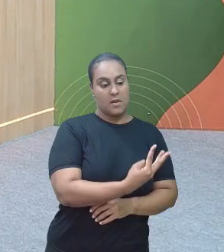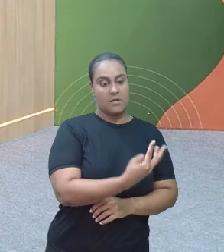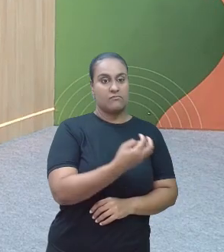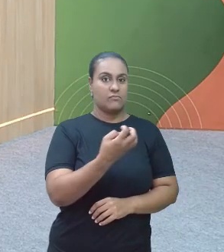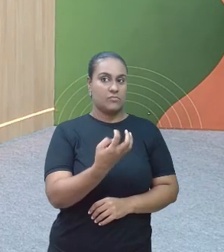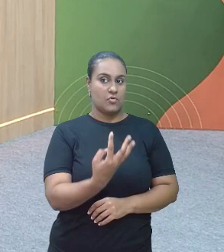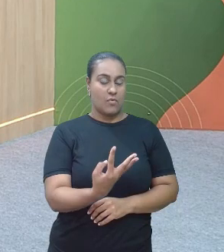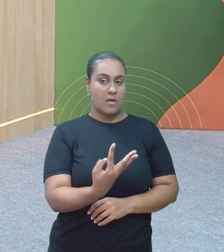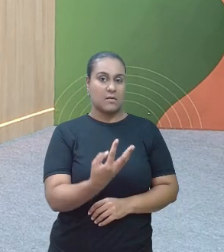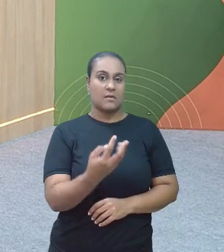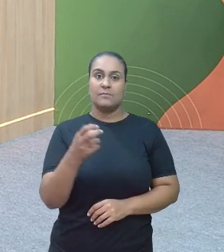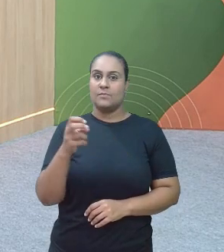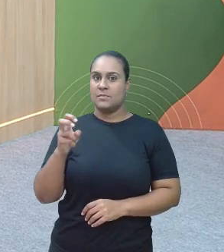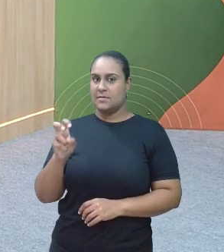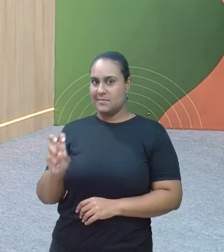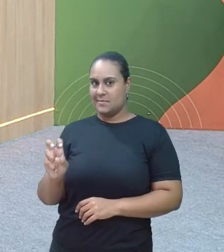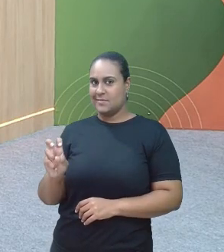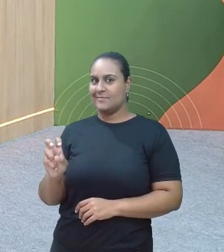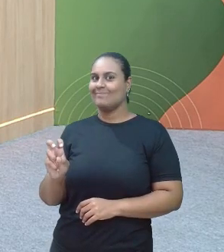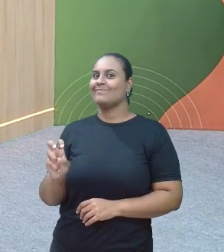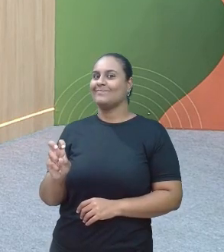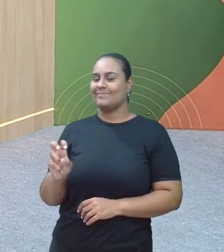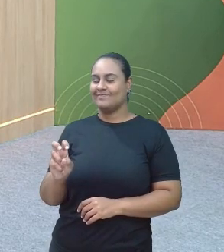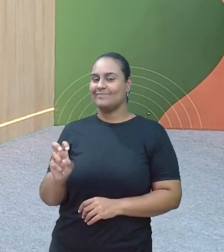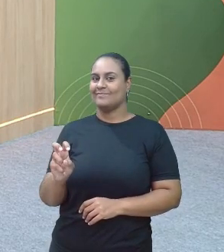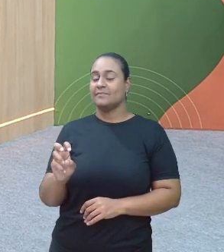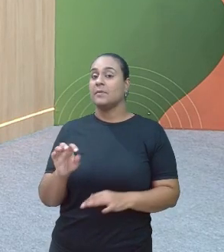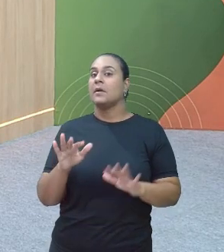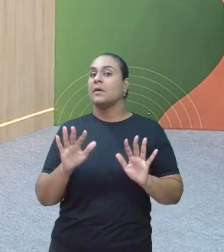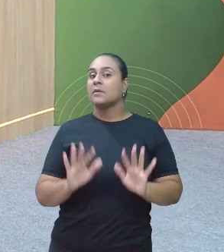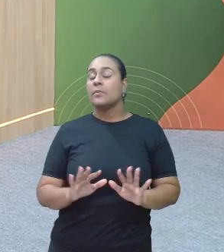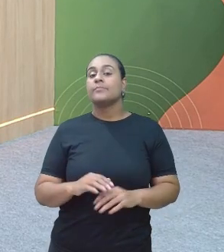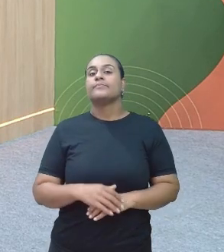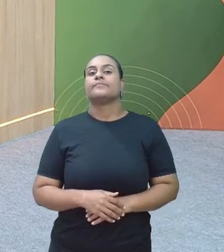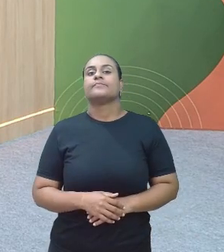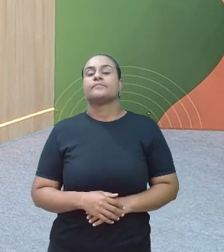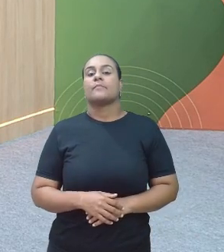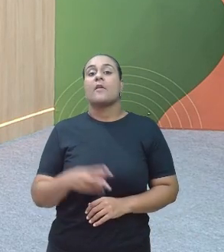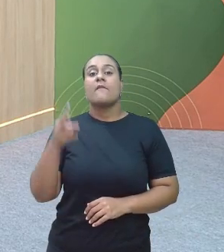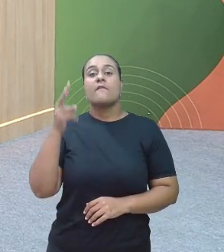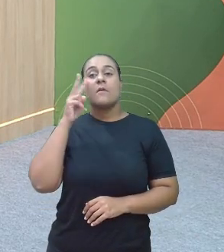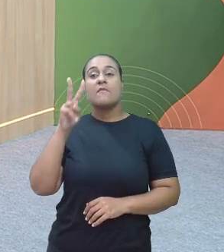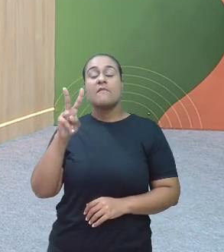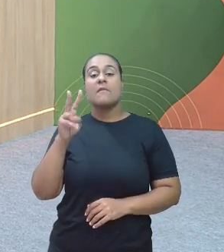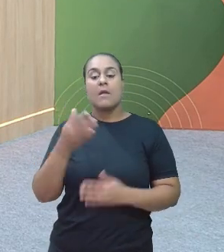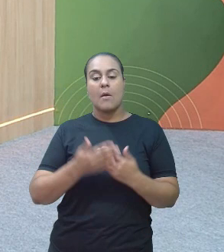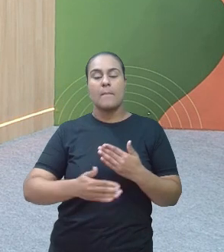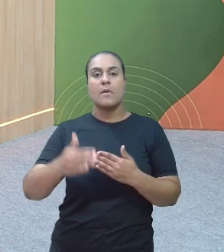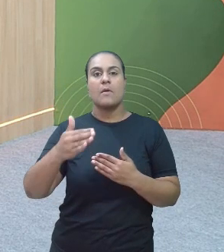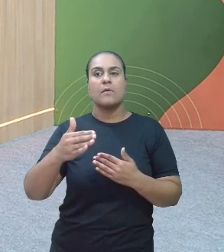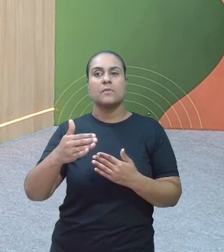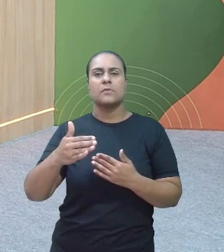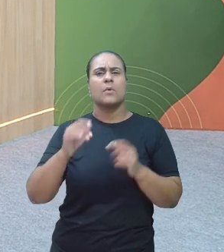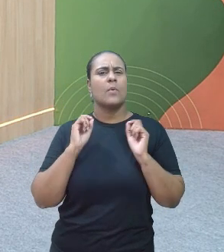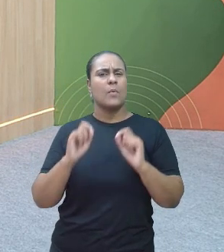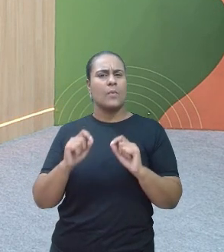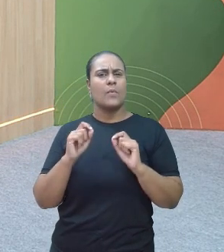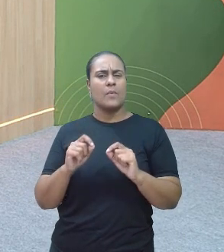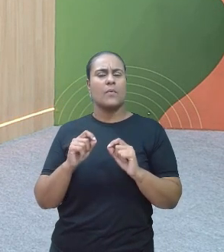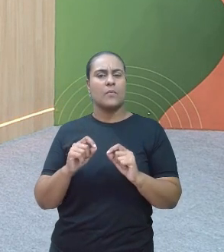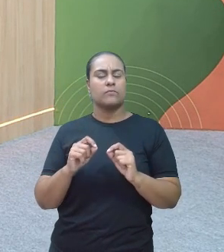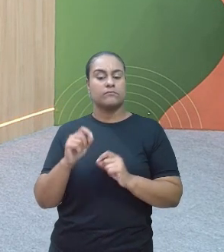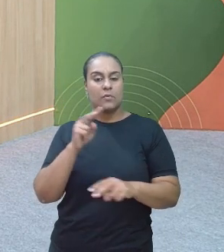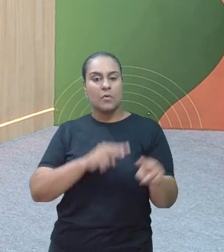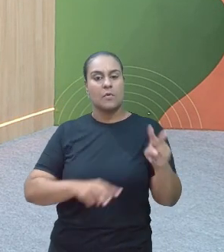sequência que eu vou seguindo, né? Então, vamos pegar agora o próximo. Se eu pegar o próximo aqui, eu vou observar